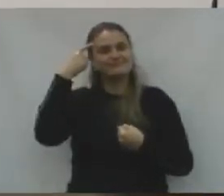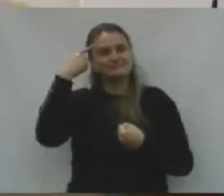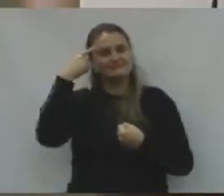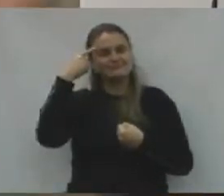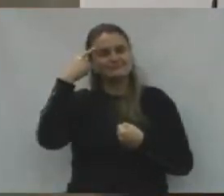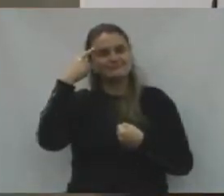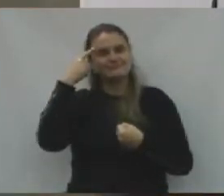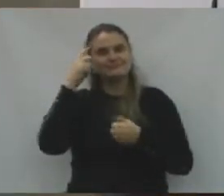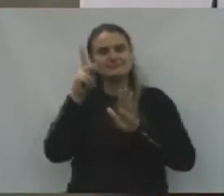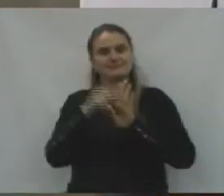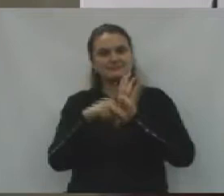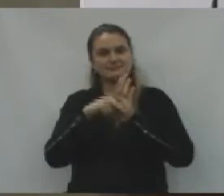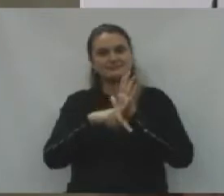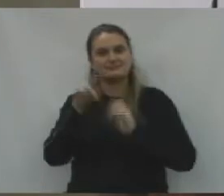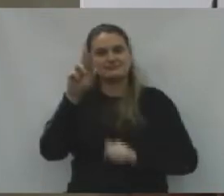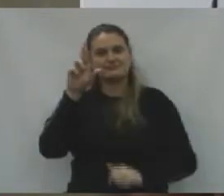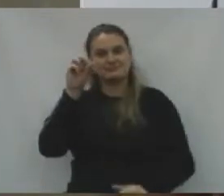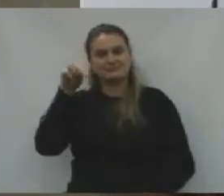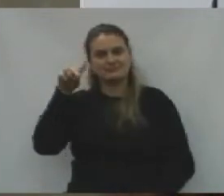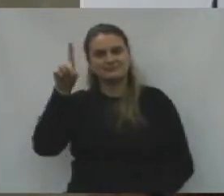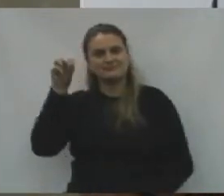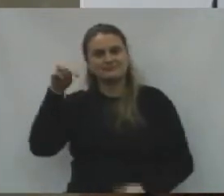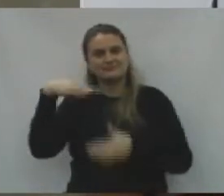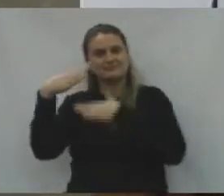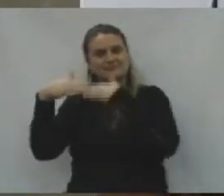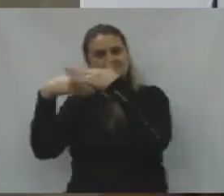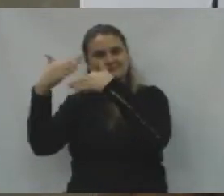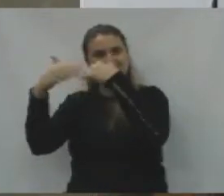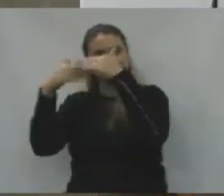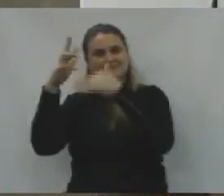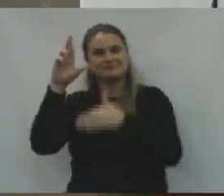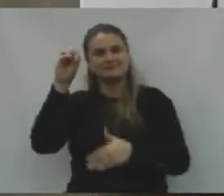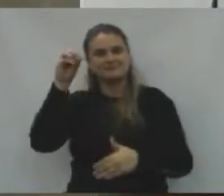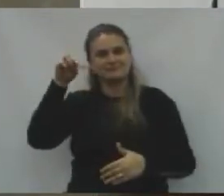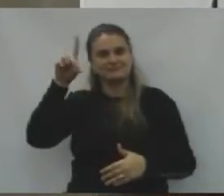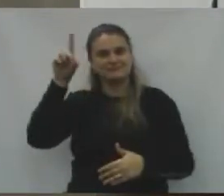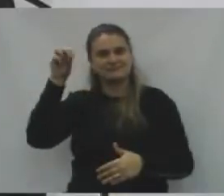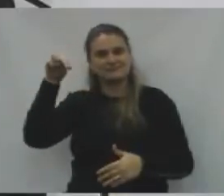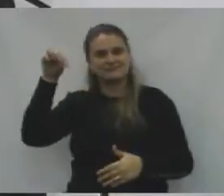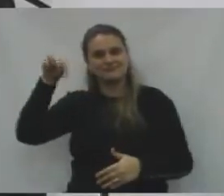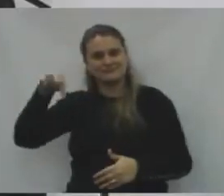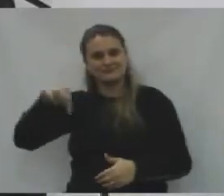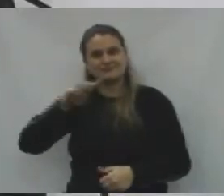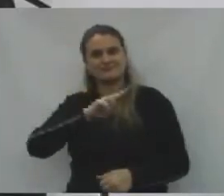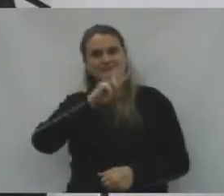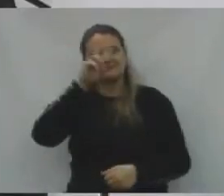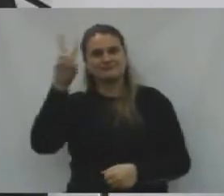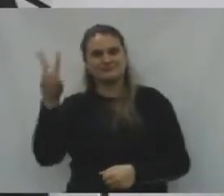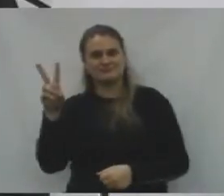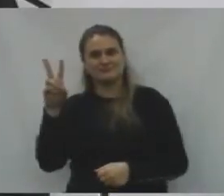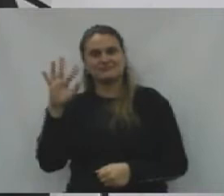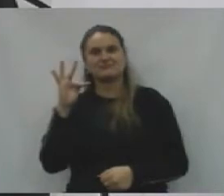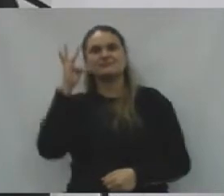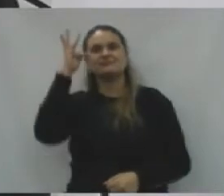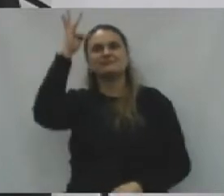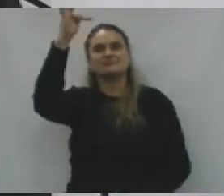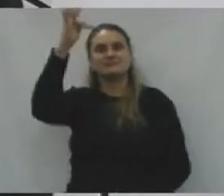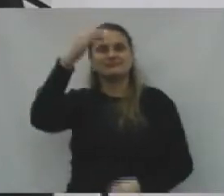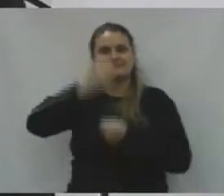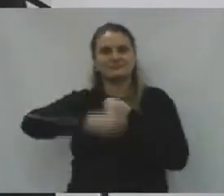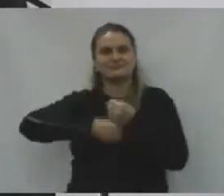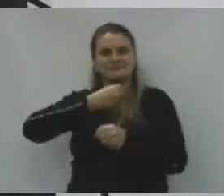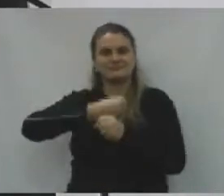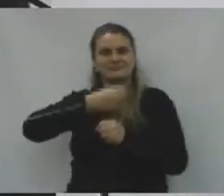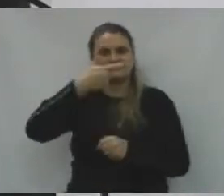pensar, por meio desse projeto, em desenvolver o nosso Rondon em União da Vitória e região. Para